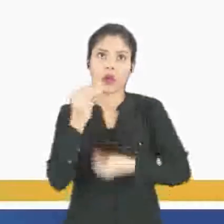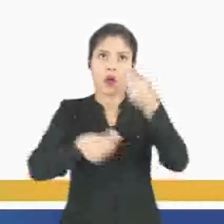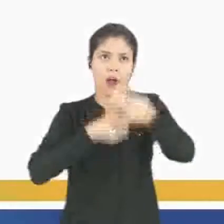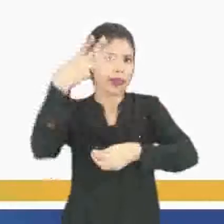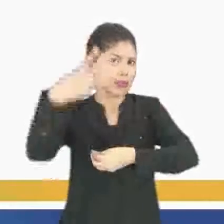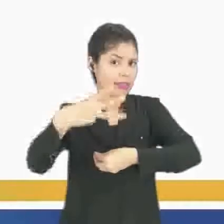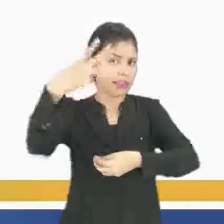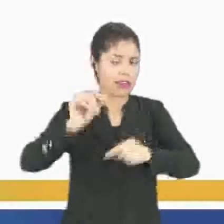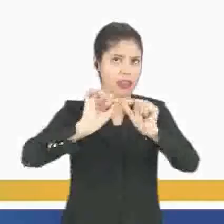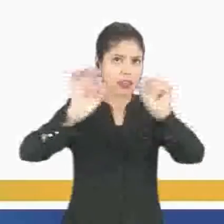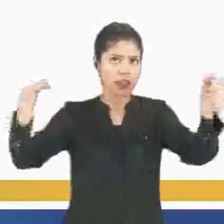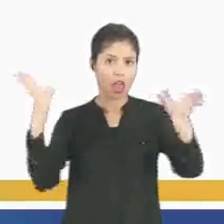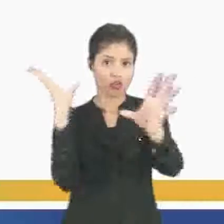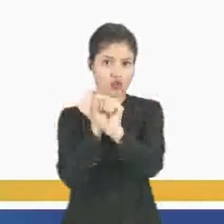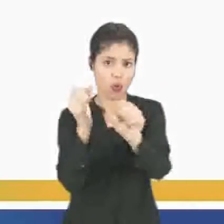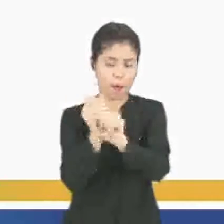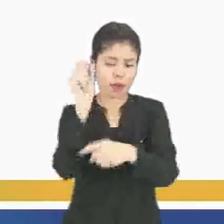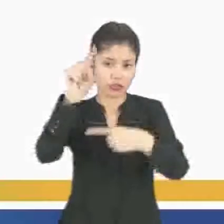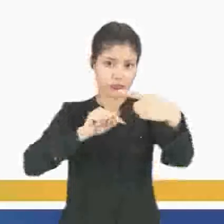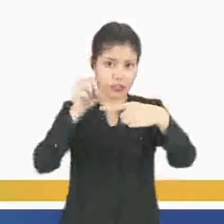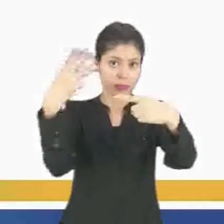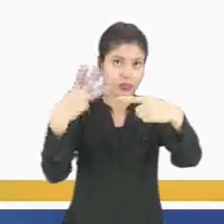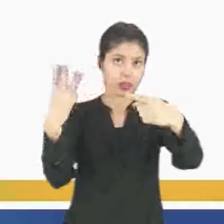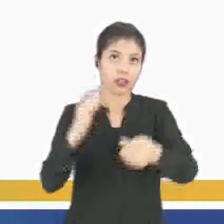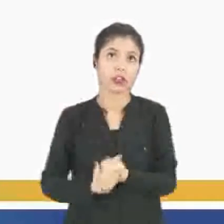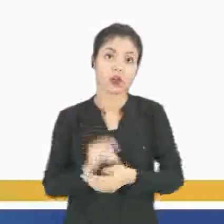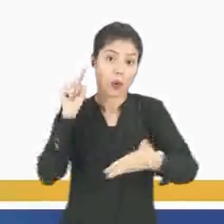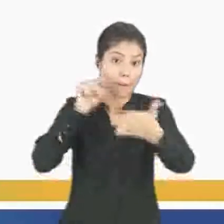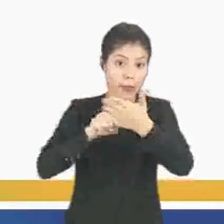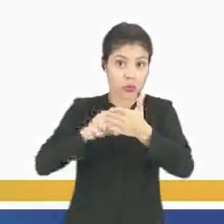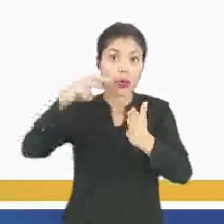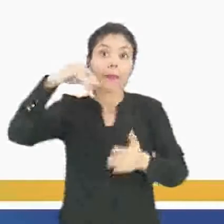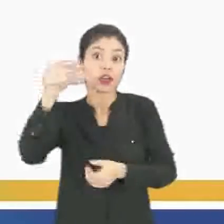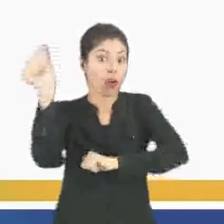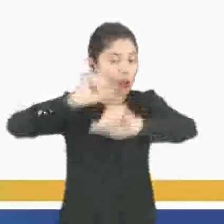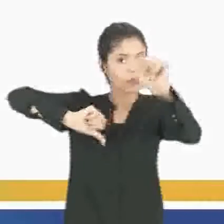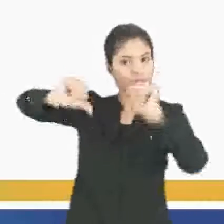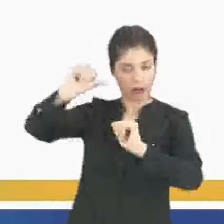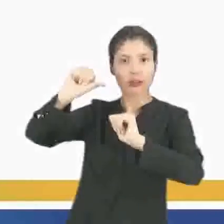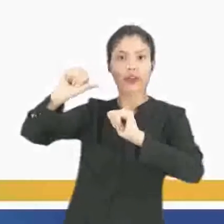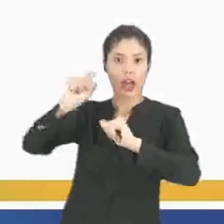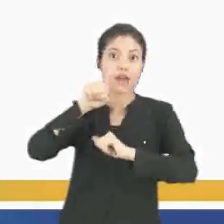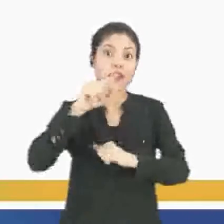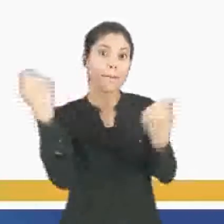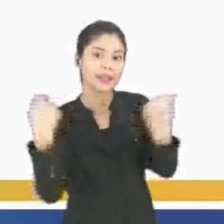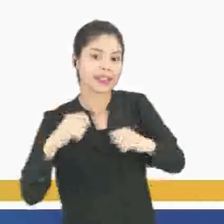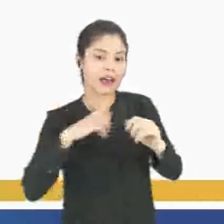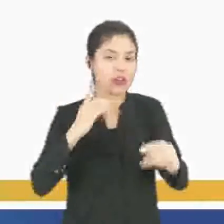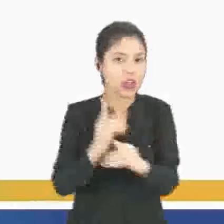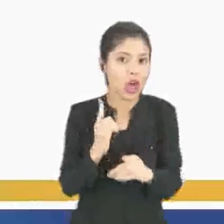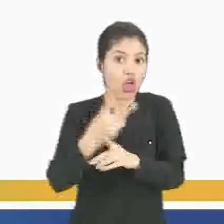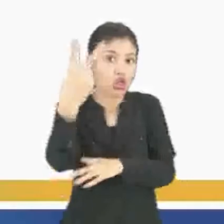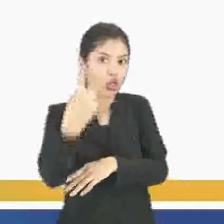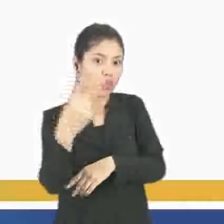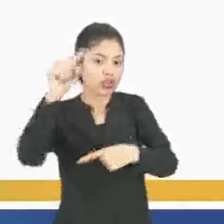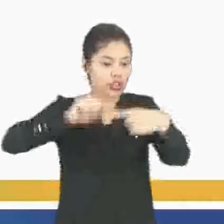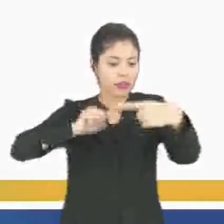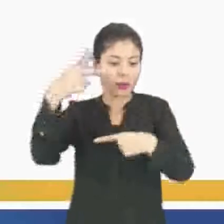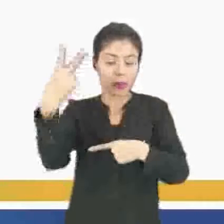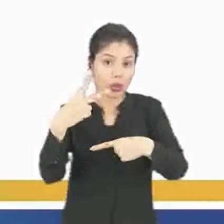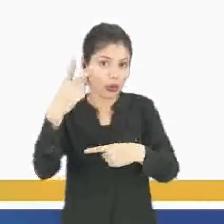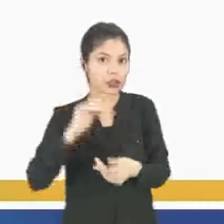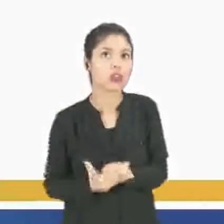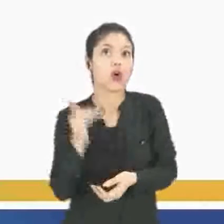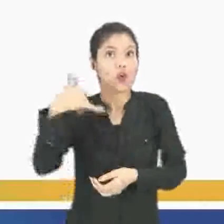3 coordenadas, eu vou somar as 3 e dividir por 3. No ponto médio era o contrário. Você que tinha que fazer 2 e dividir por